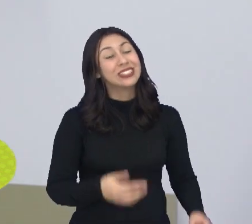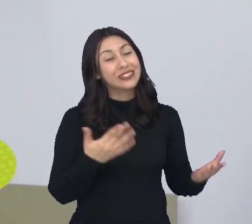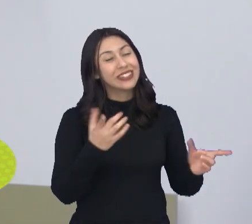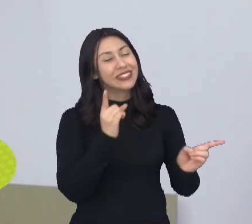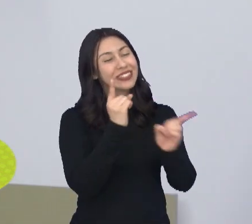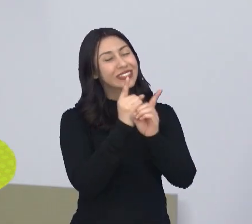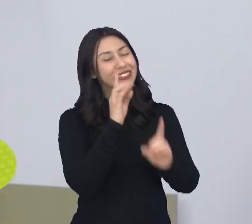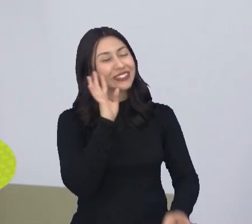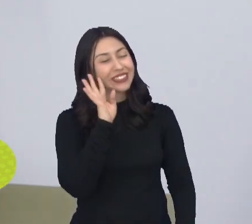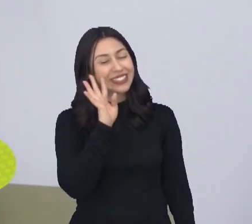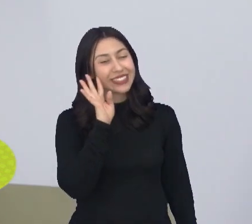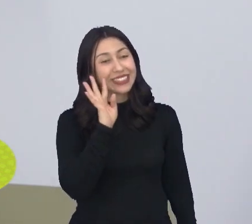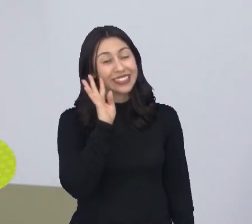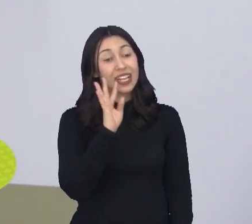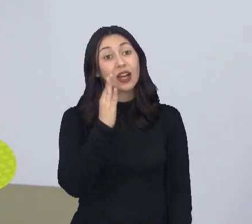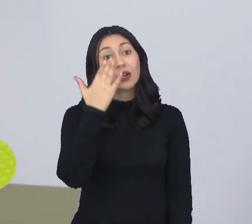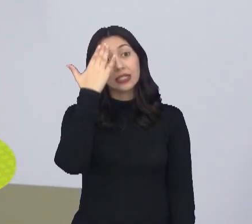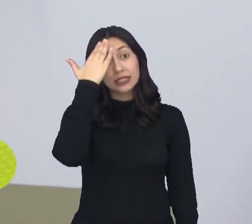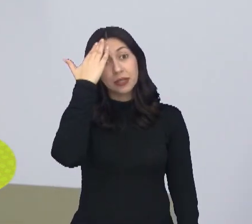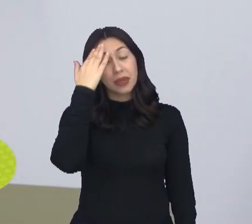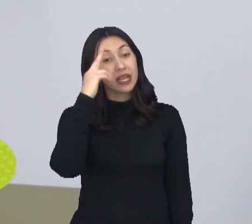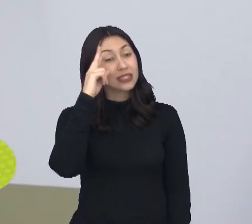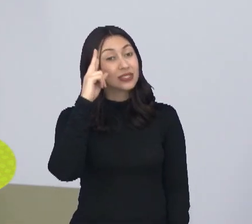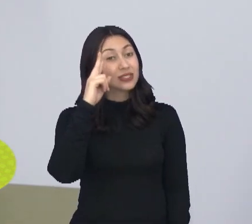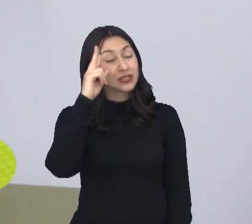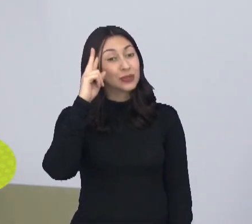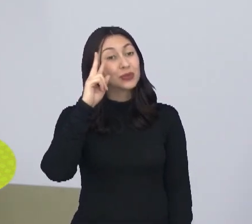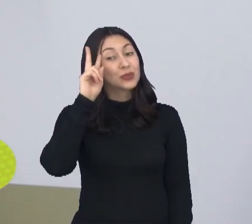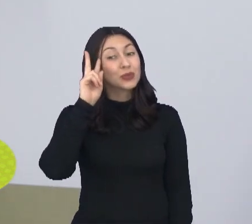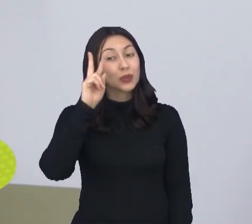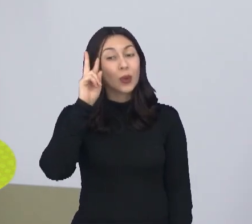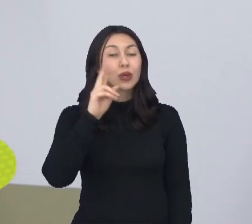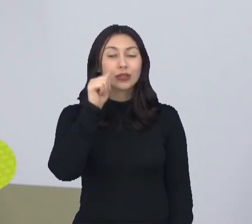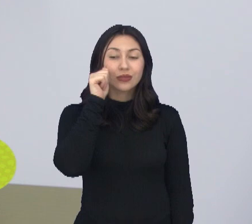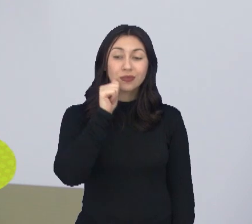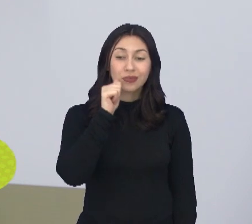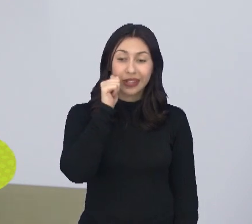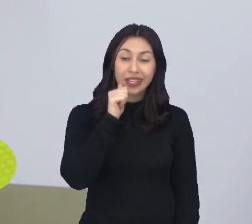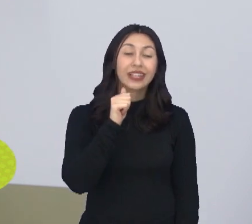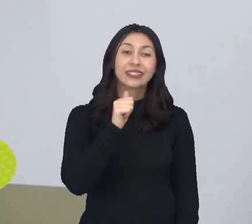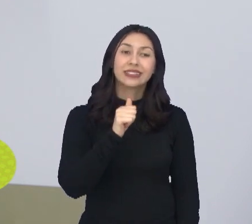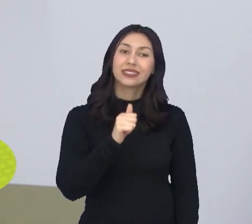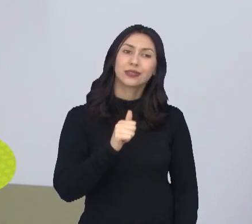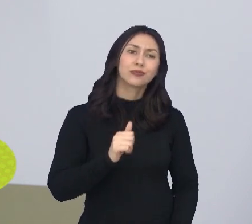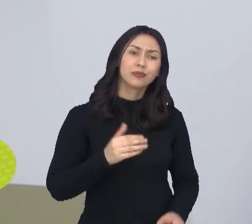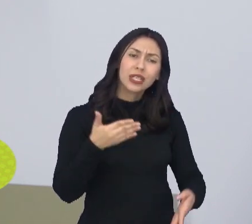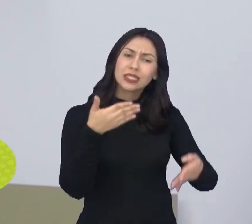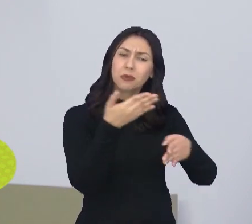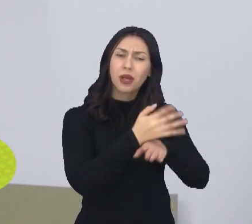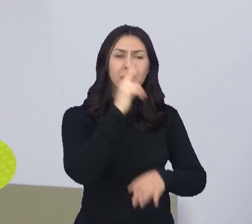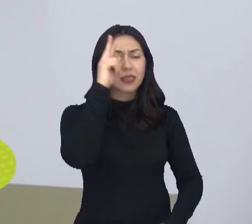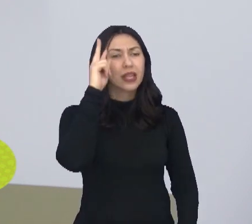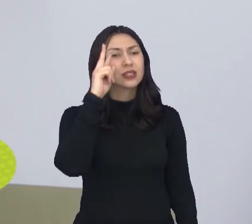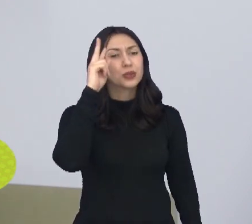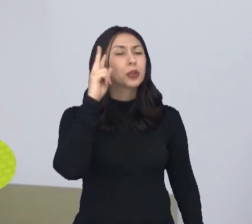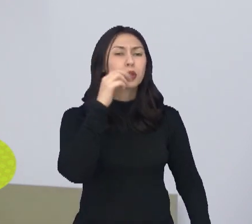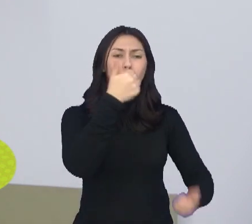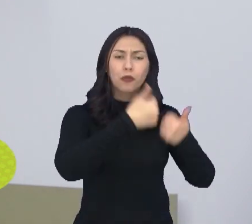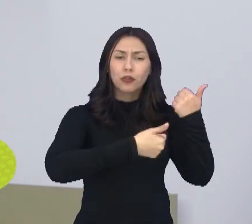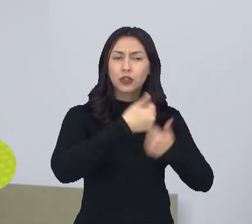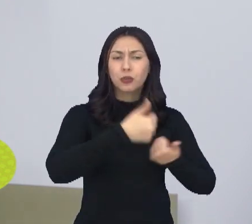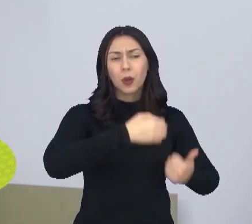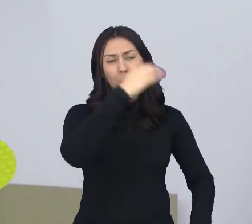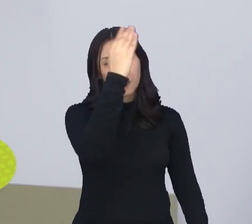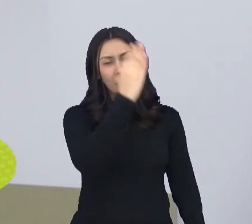bacana, né? Saber mais as histórias dessas mulheres que fizeram história também no futebol nacional, né? Muitas